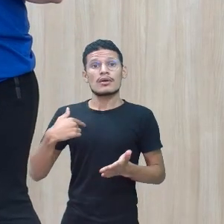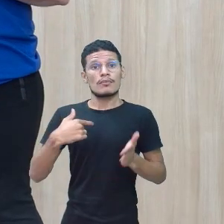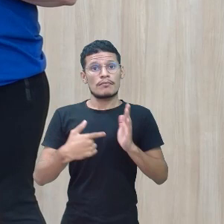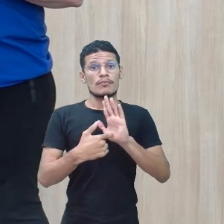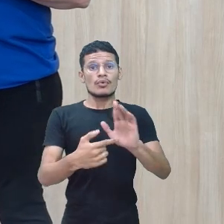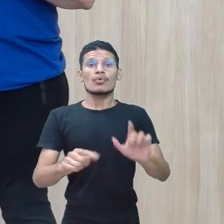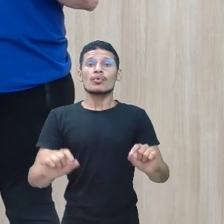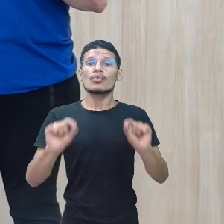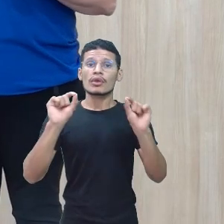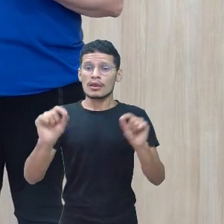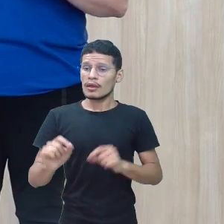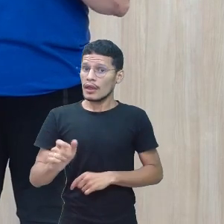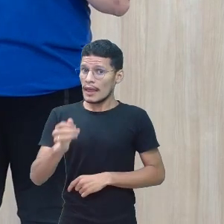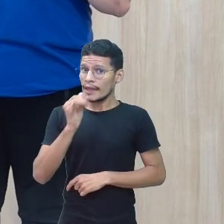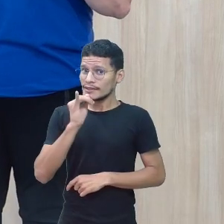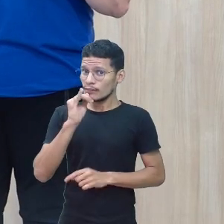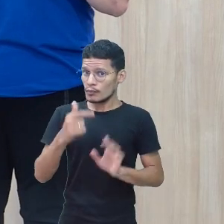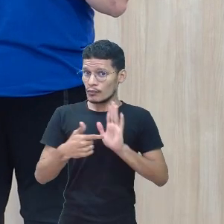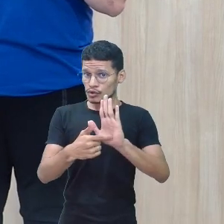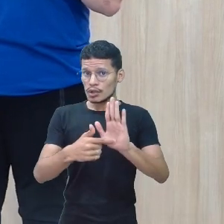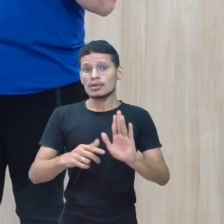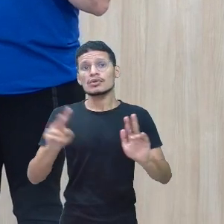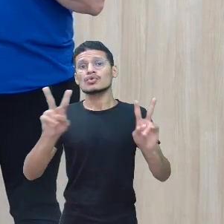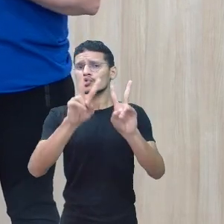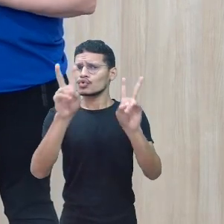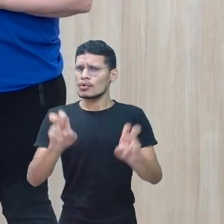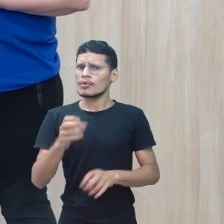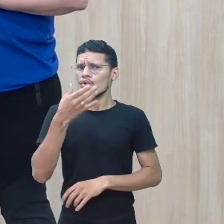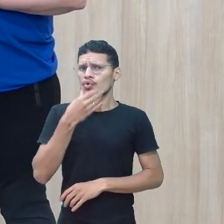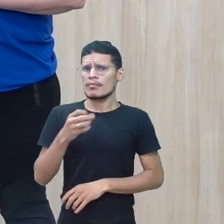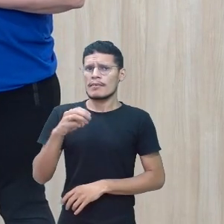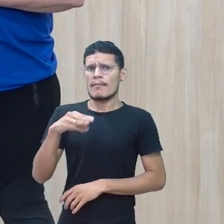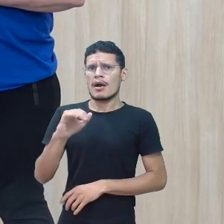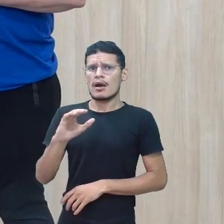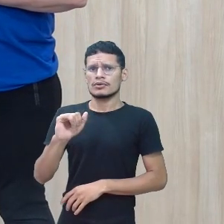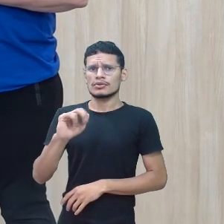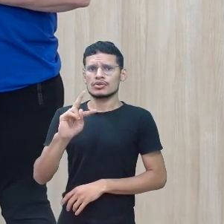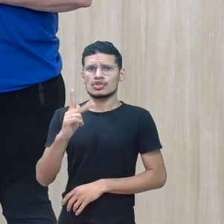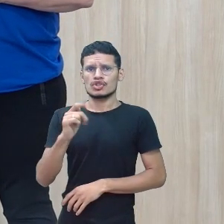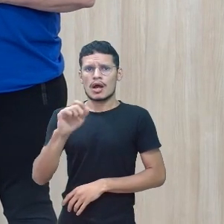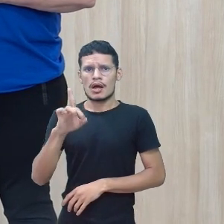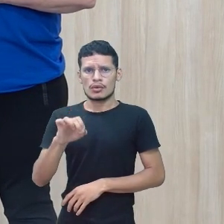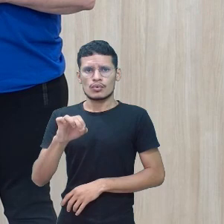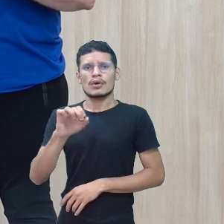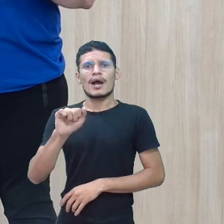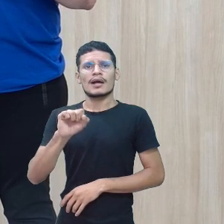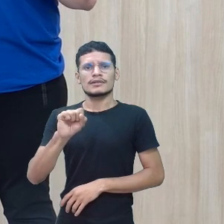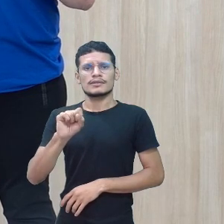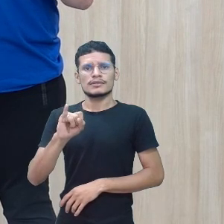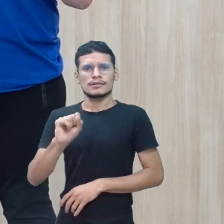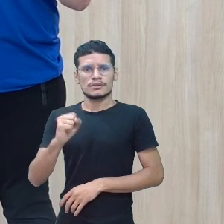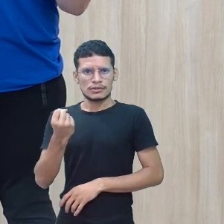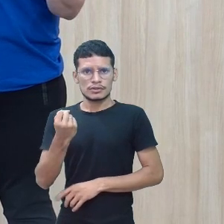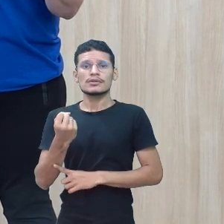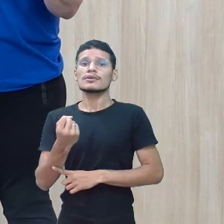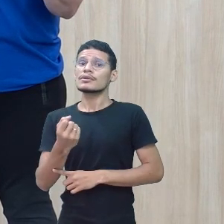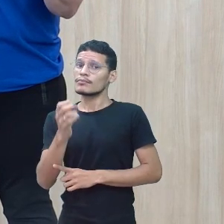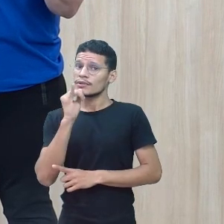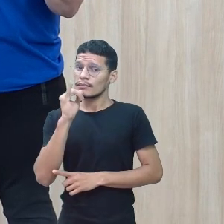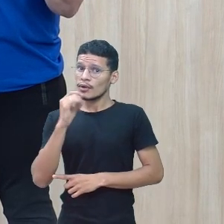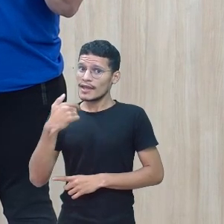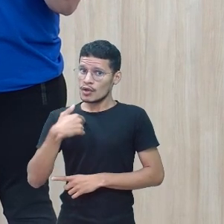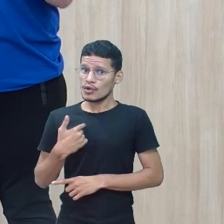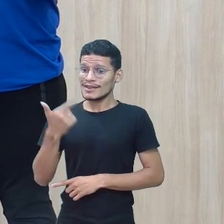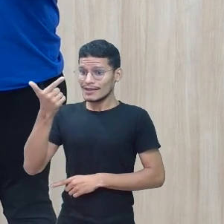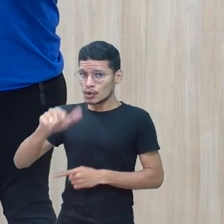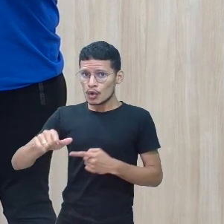para vocês um exemplo onde eu falei sobre Machado de Assis, e aí ao invés de citar novamente o nome de Machado